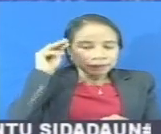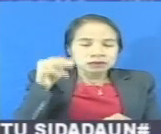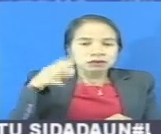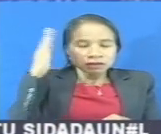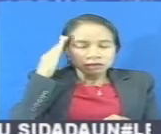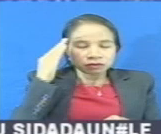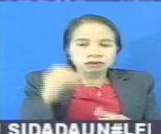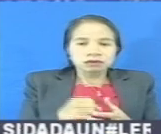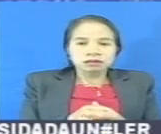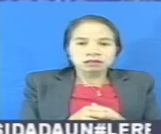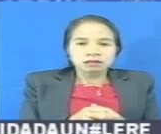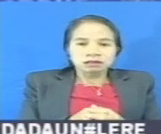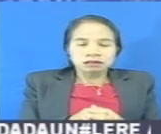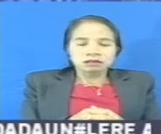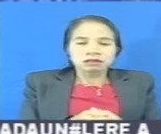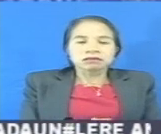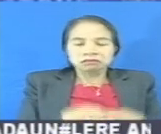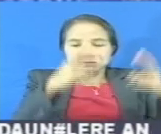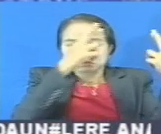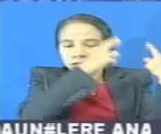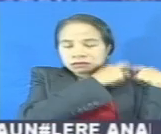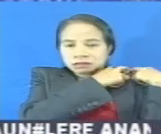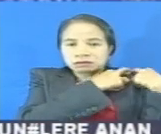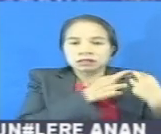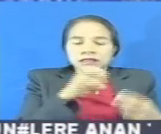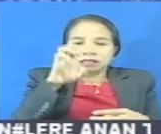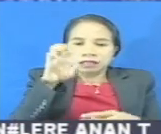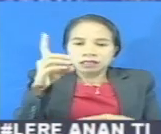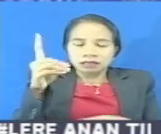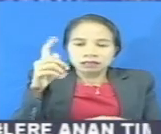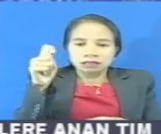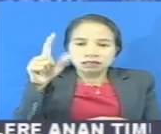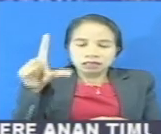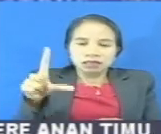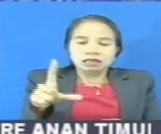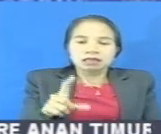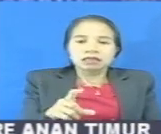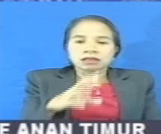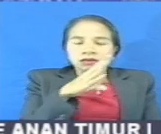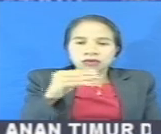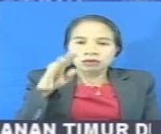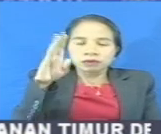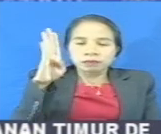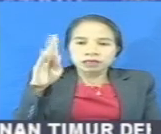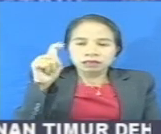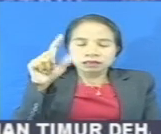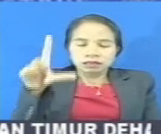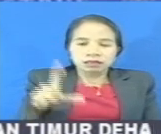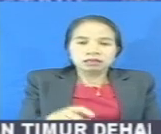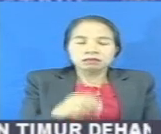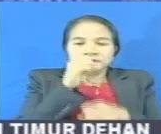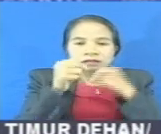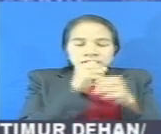Nato, exerce cargos EDTL, EP, no BTL, ba período de Tinambarak.